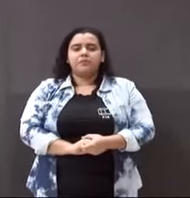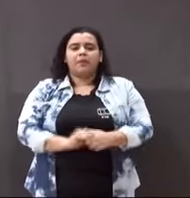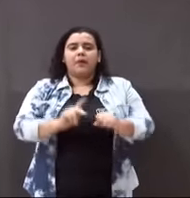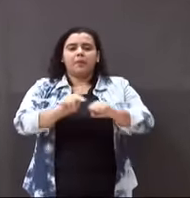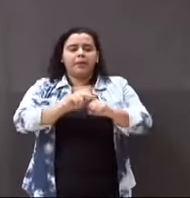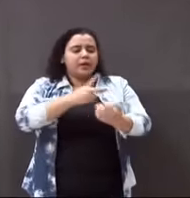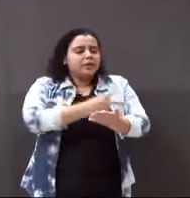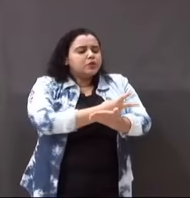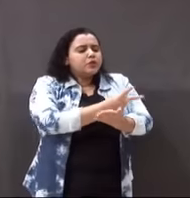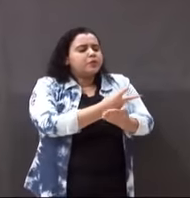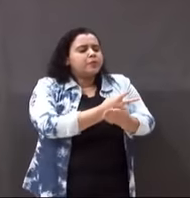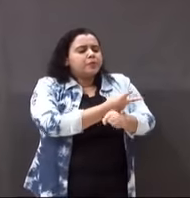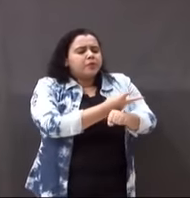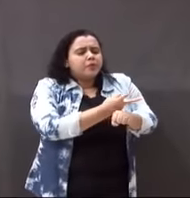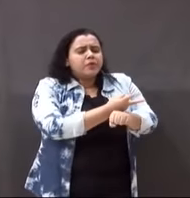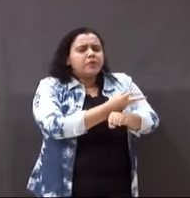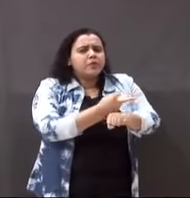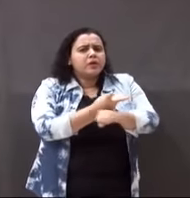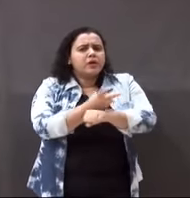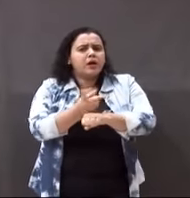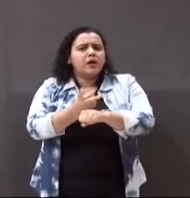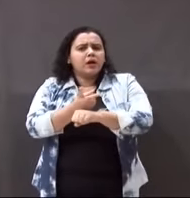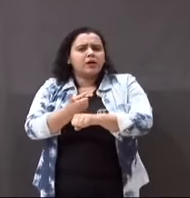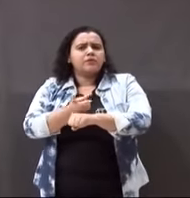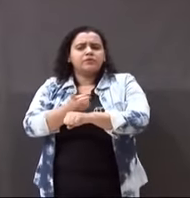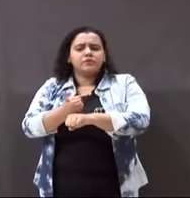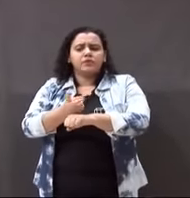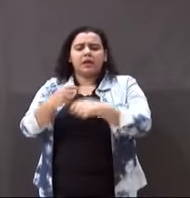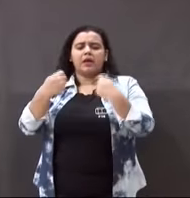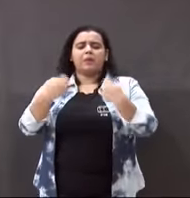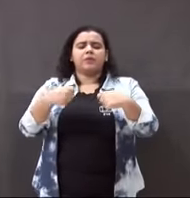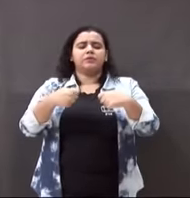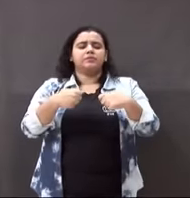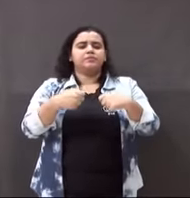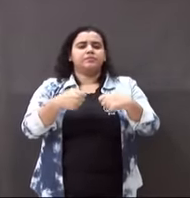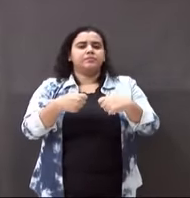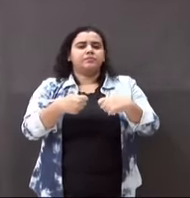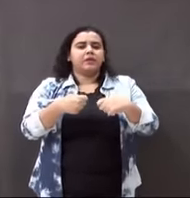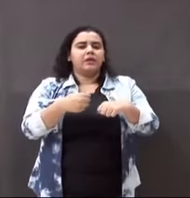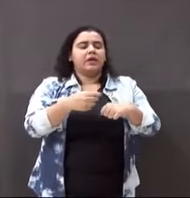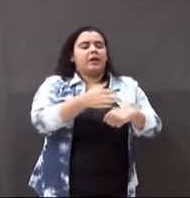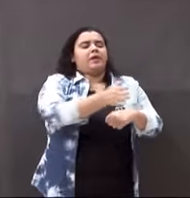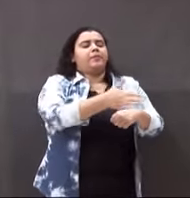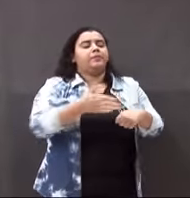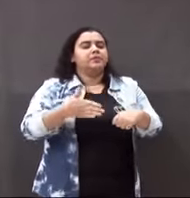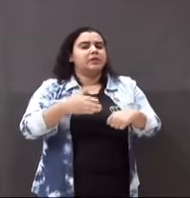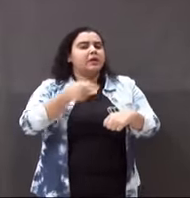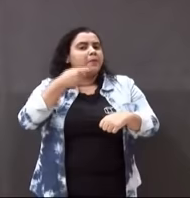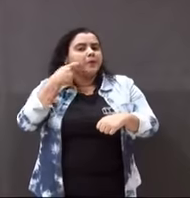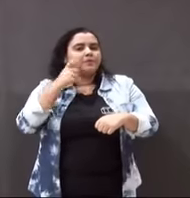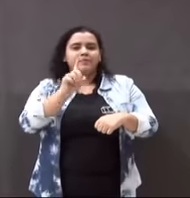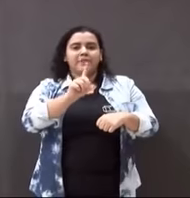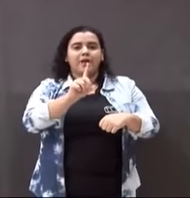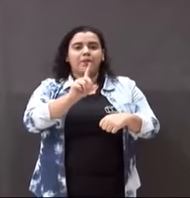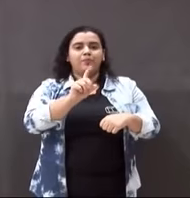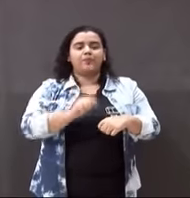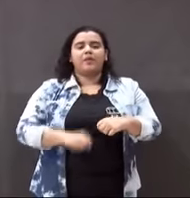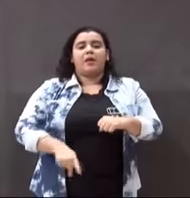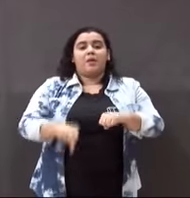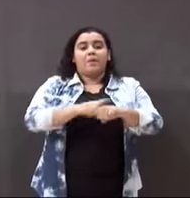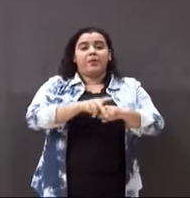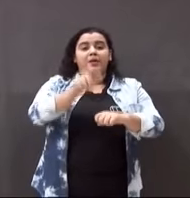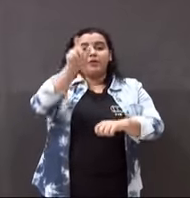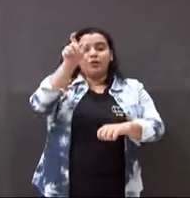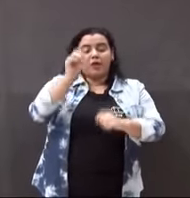encontrou o que ele precisava. Não, Pedro encontrou quem ele precisava. Levante a mão